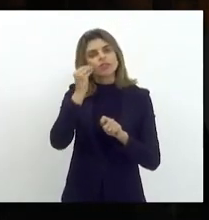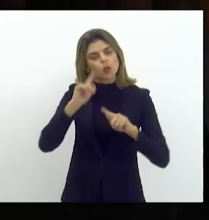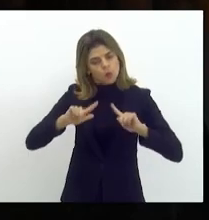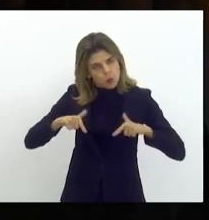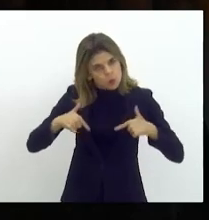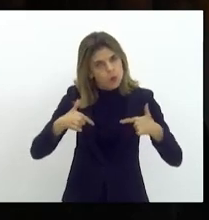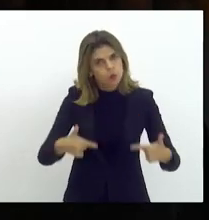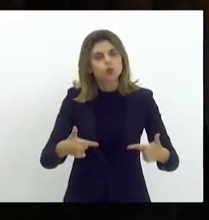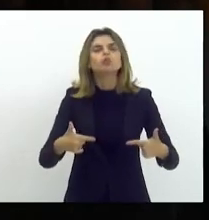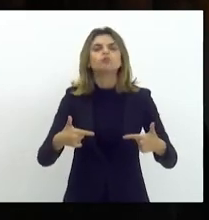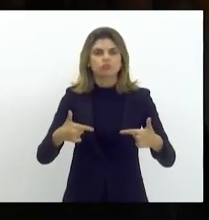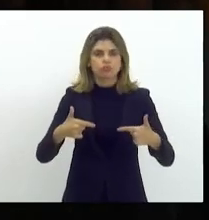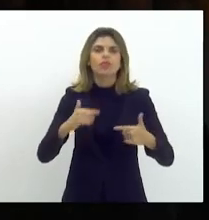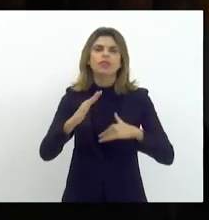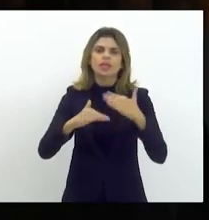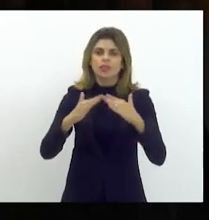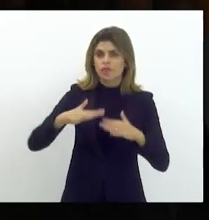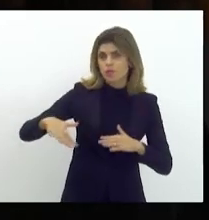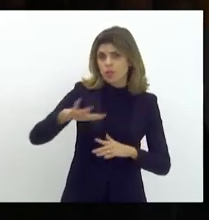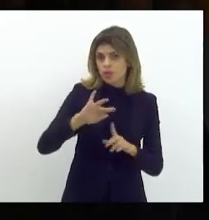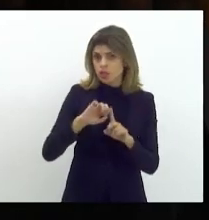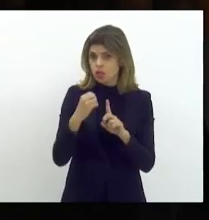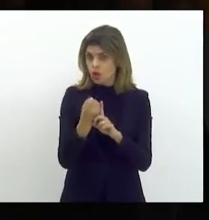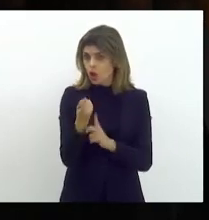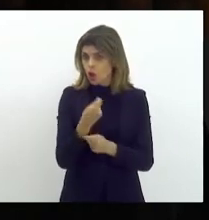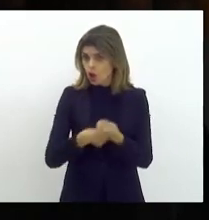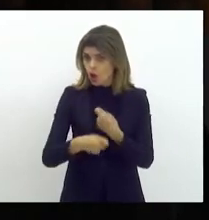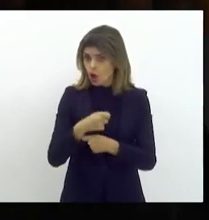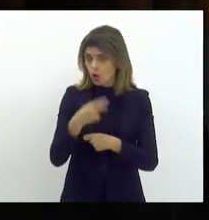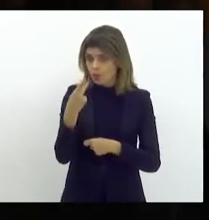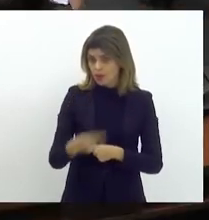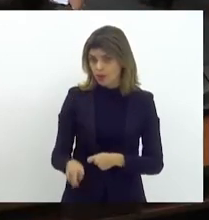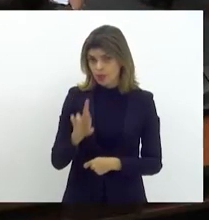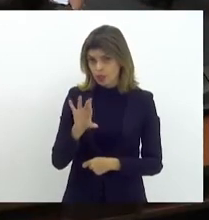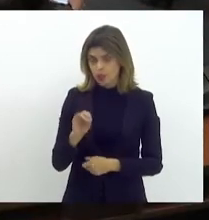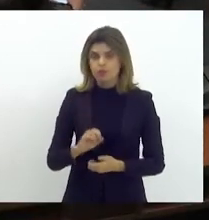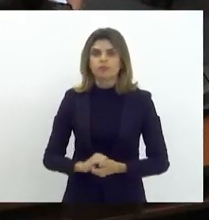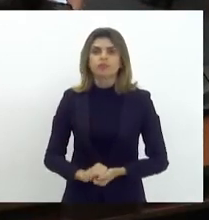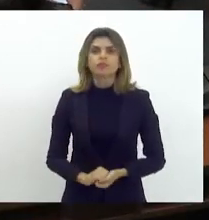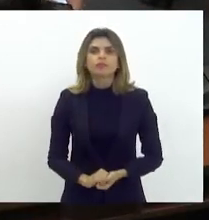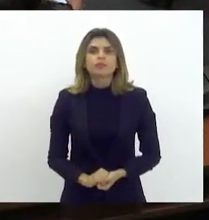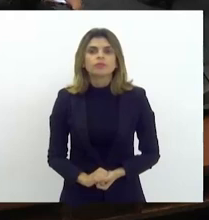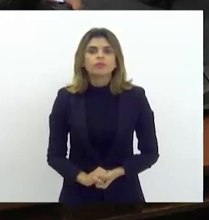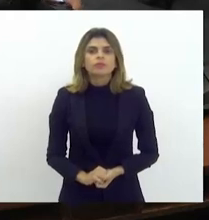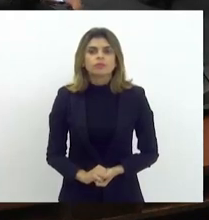em prol do Desenvolvimento Social e econômico do nosso Estado presidente